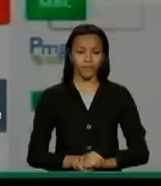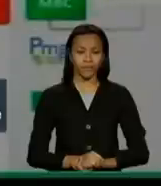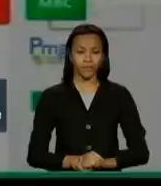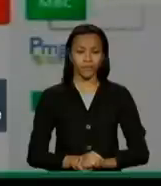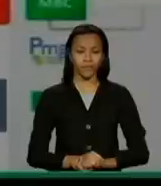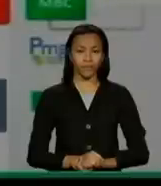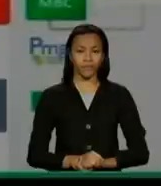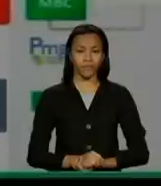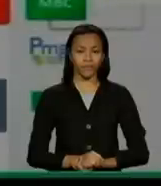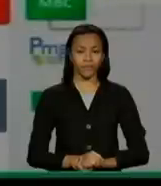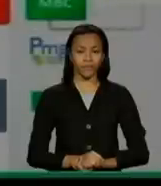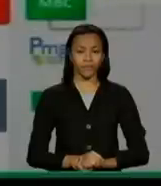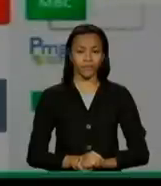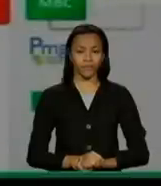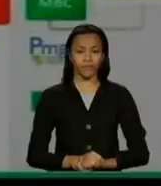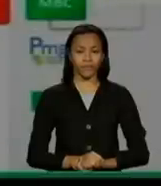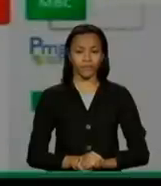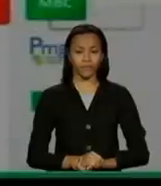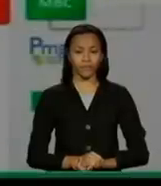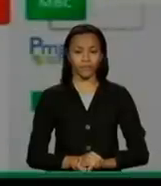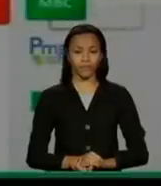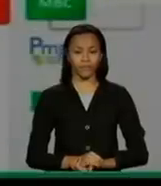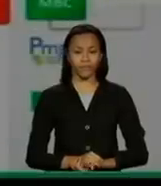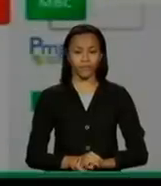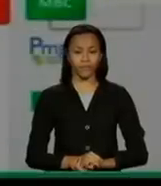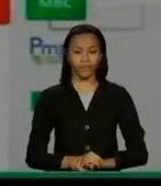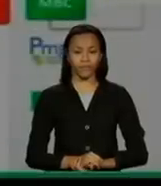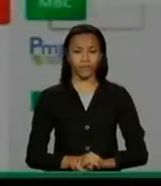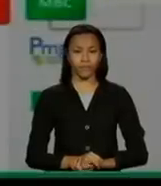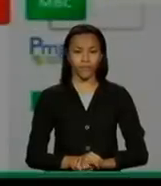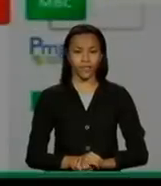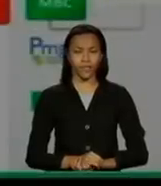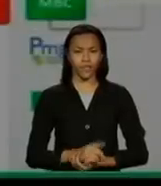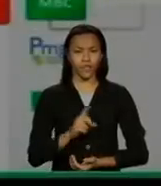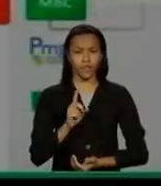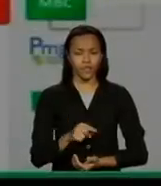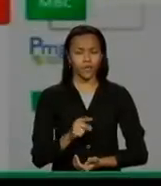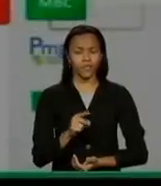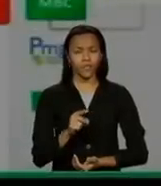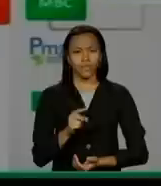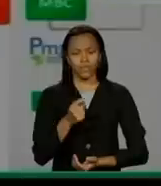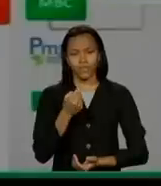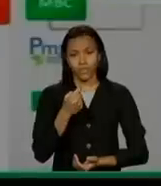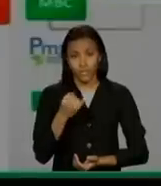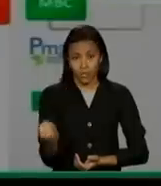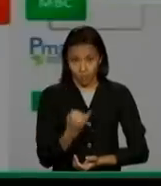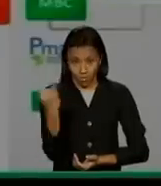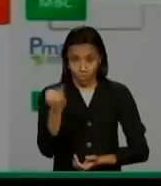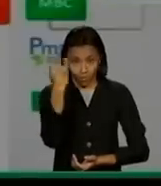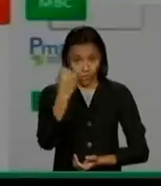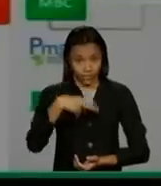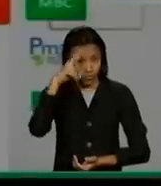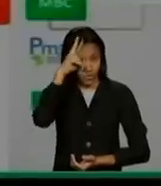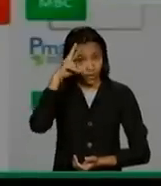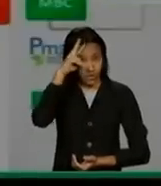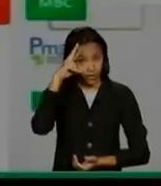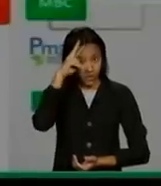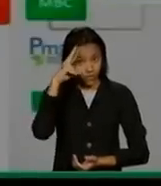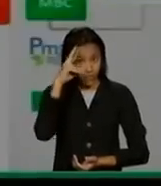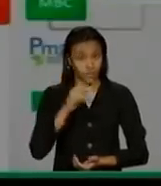foi usar perfeito eh Foi um momento histórico em que o ministro Israel